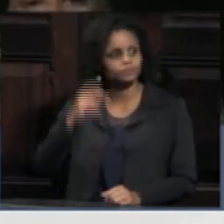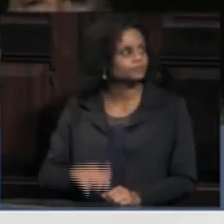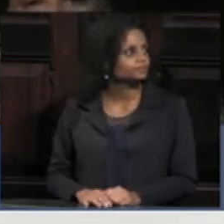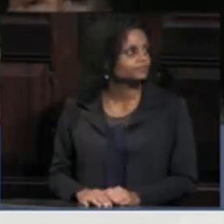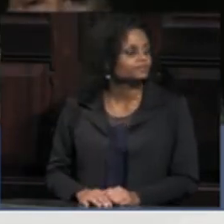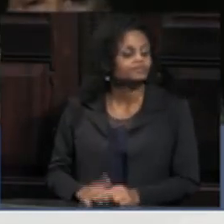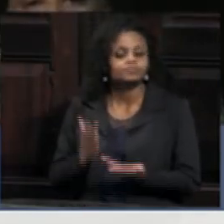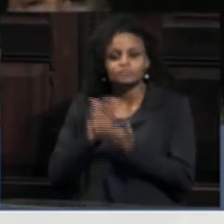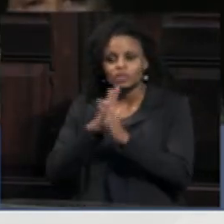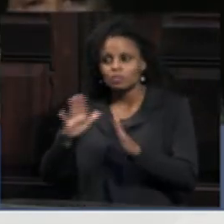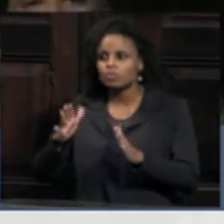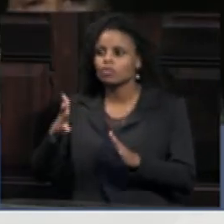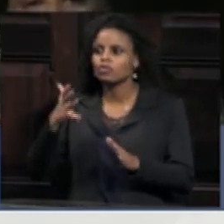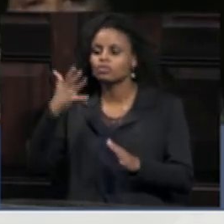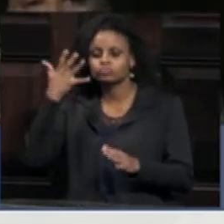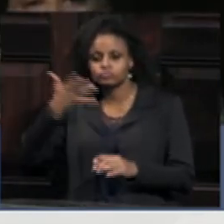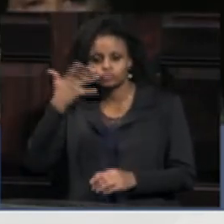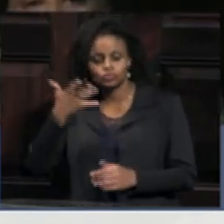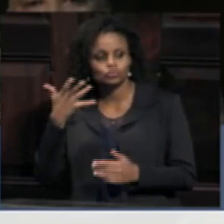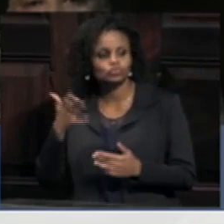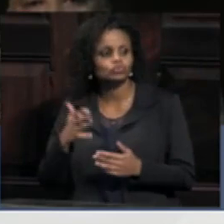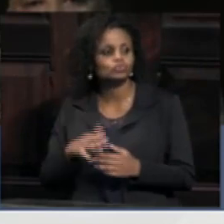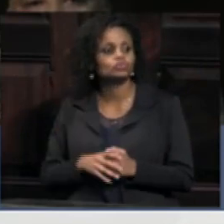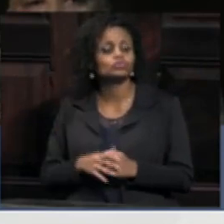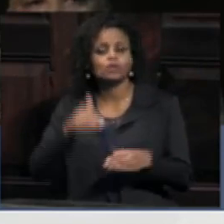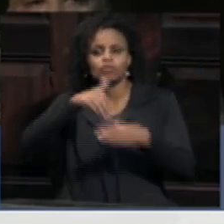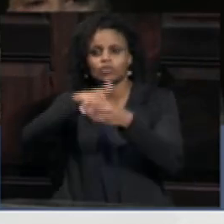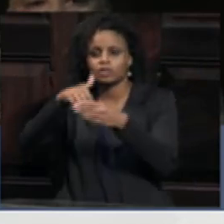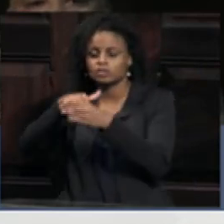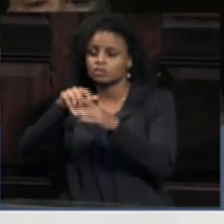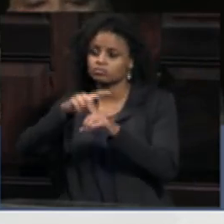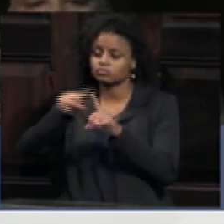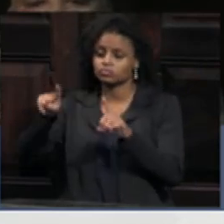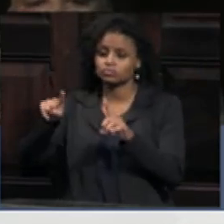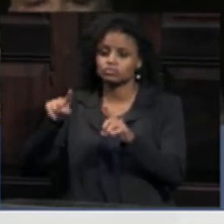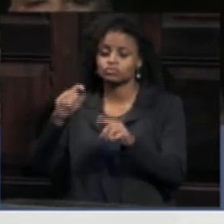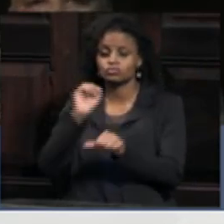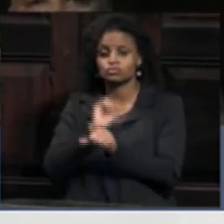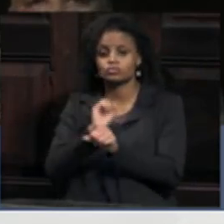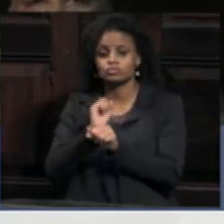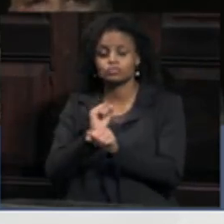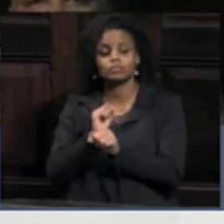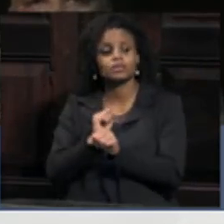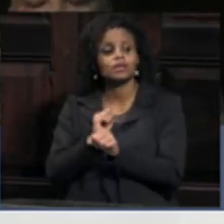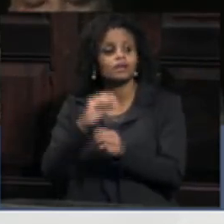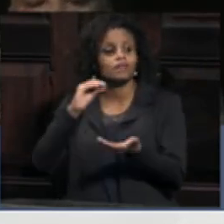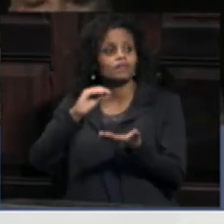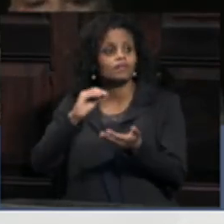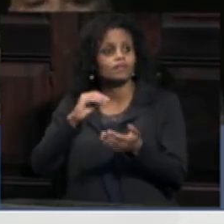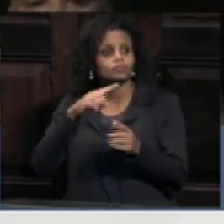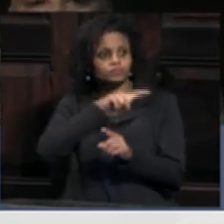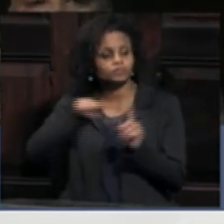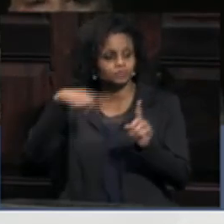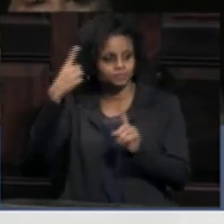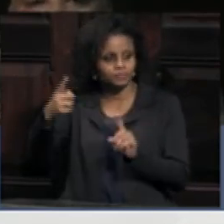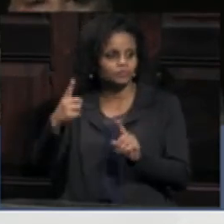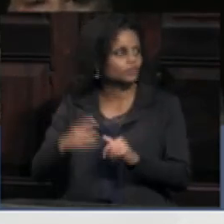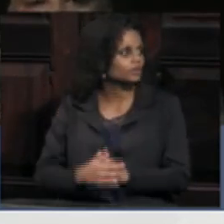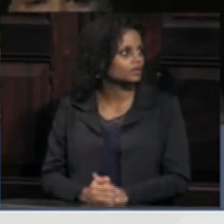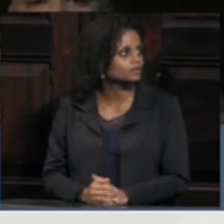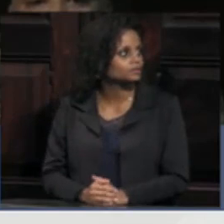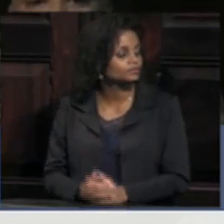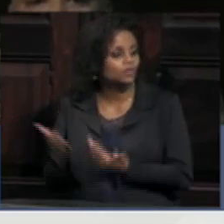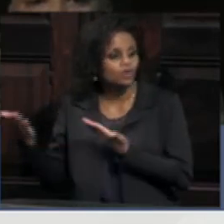Encerrada a discussão, fica adiada a votação por falta de quórum. A presidência convida o nobre deputado Dr. Giulianelli para